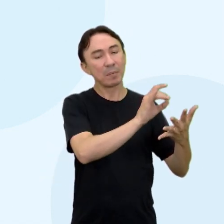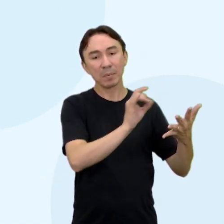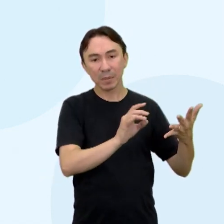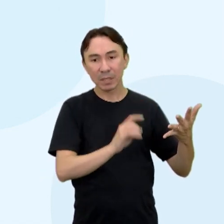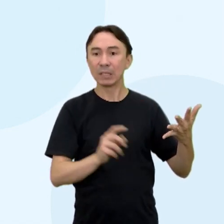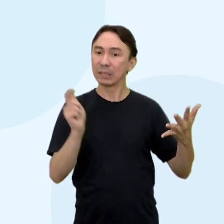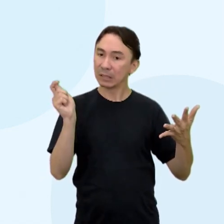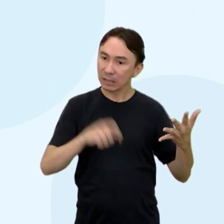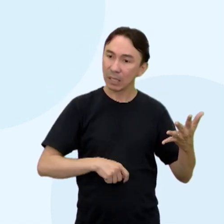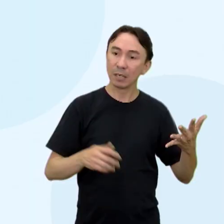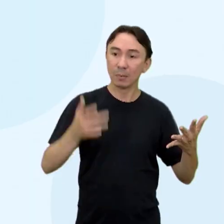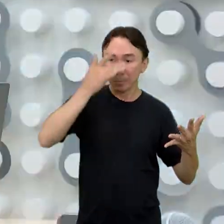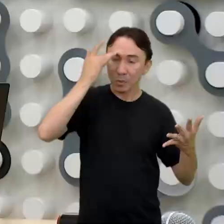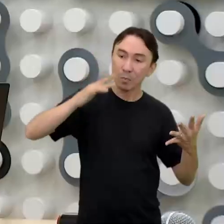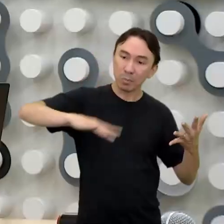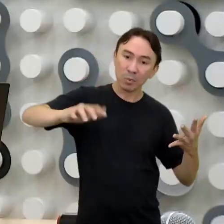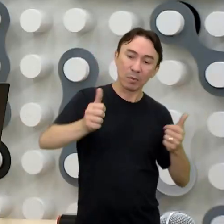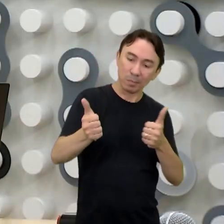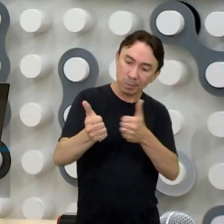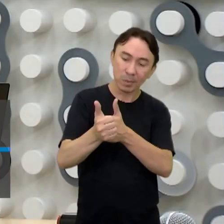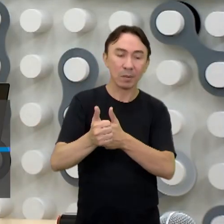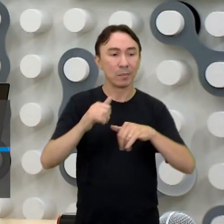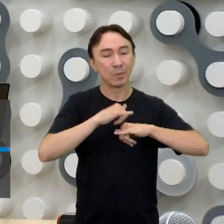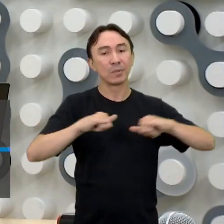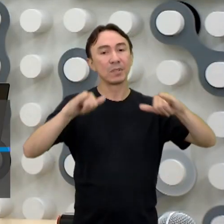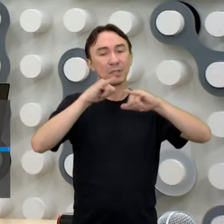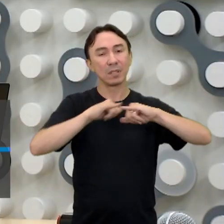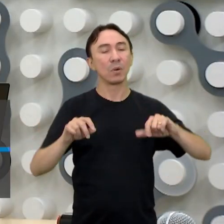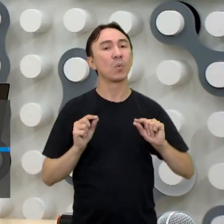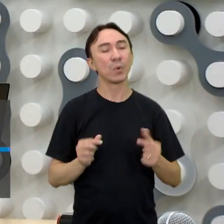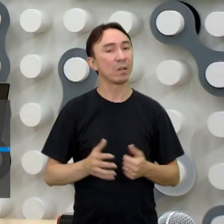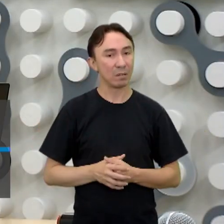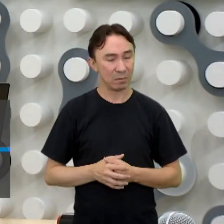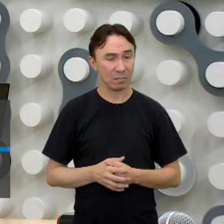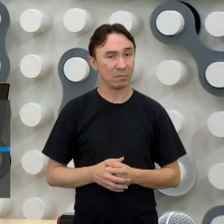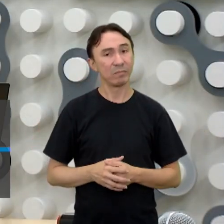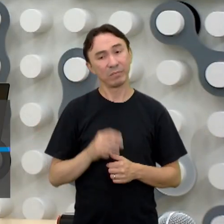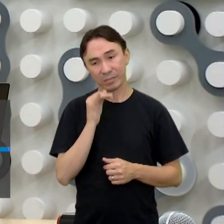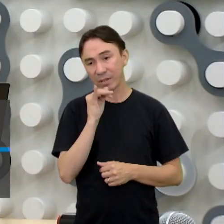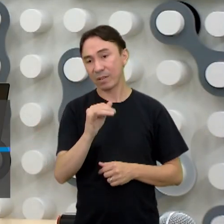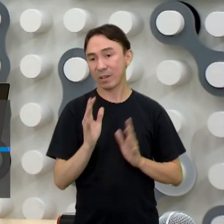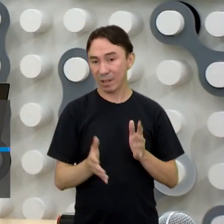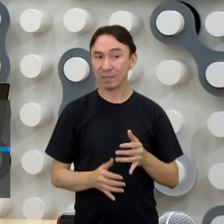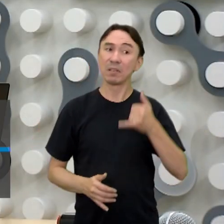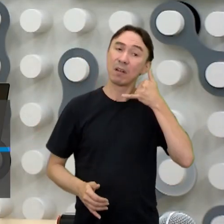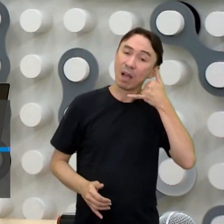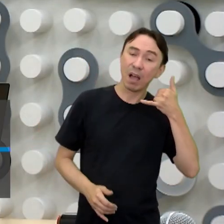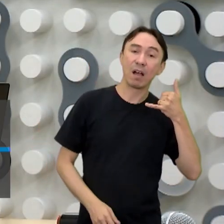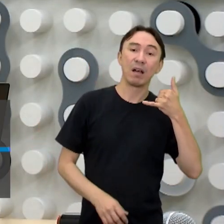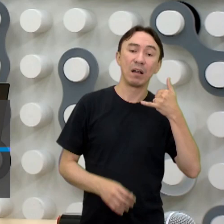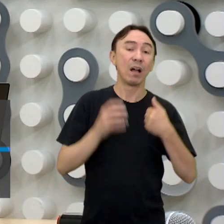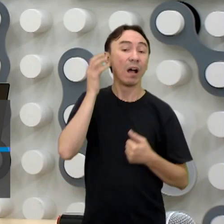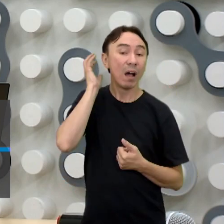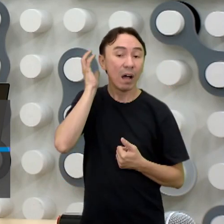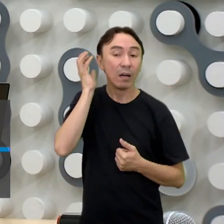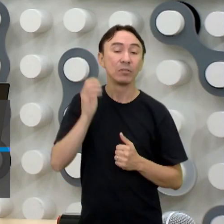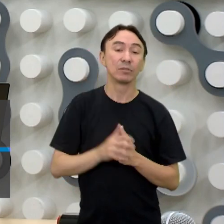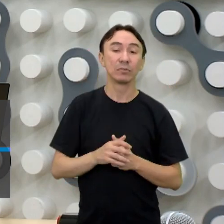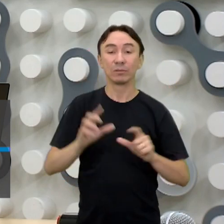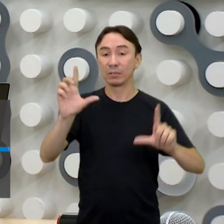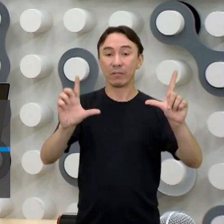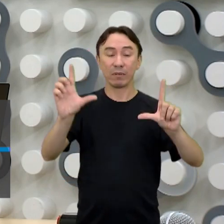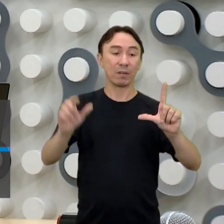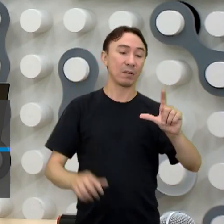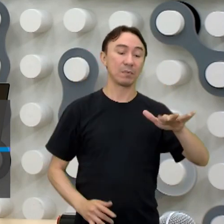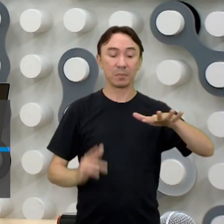notícias? Aí eu já falei, né? Celular, rádio, TV, redes sociais.